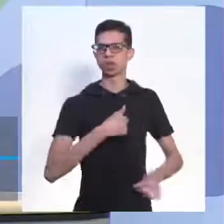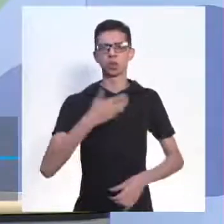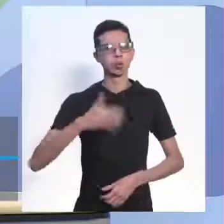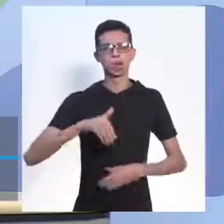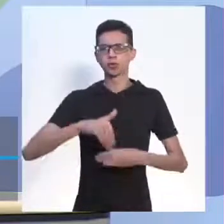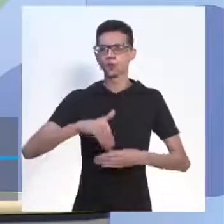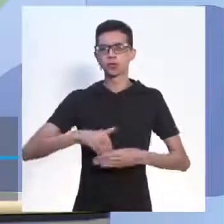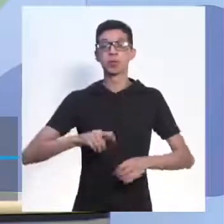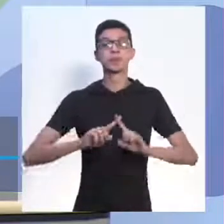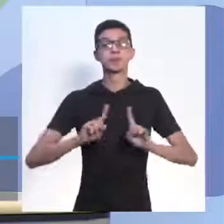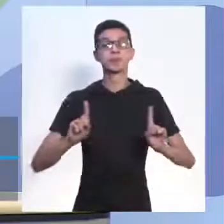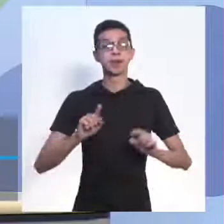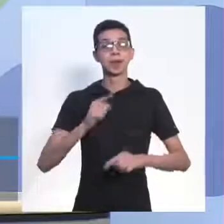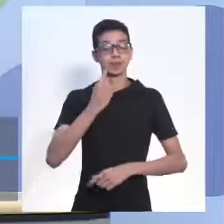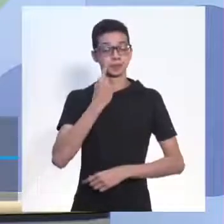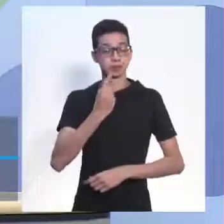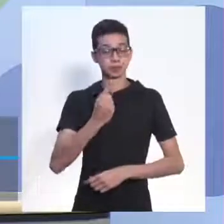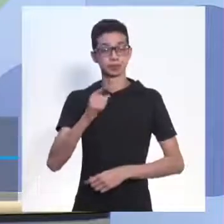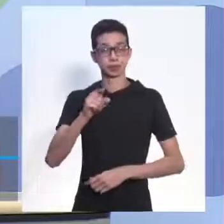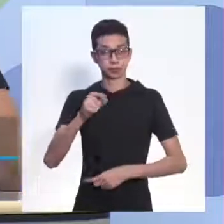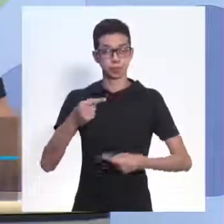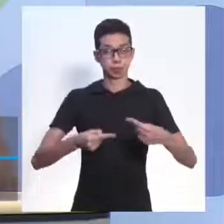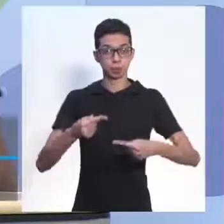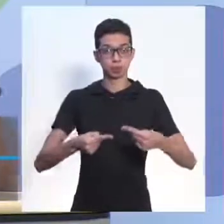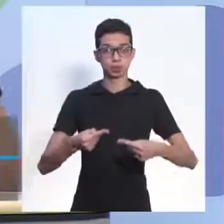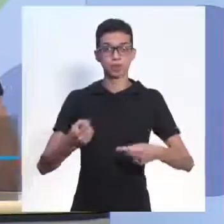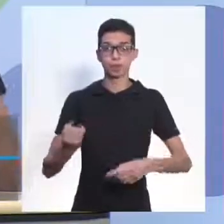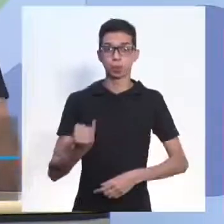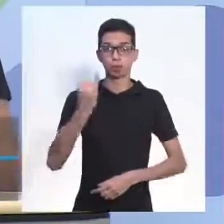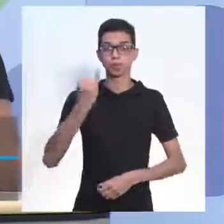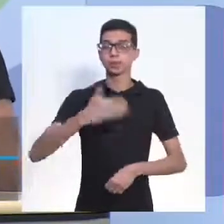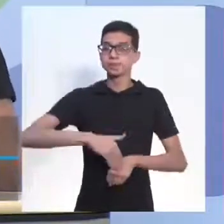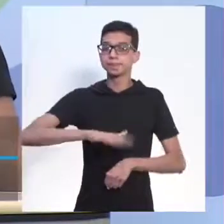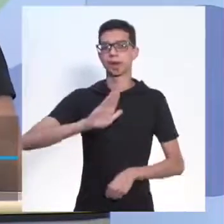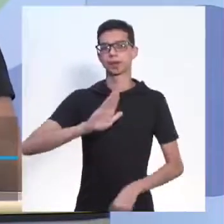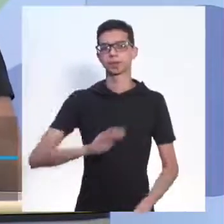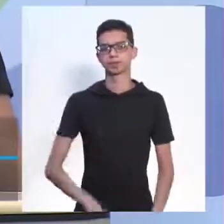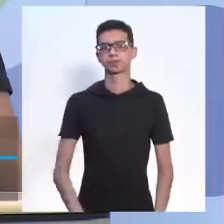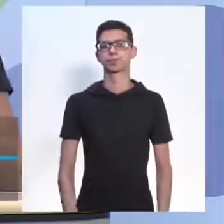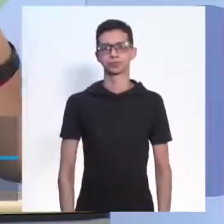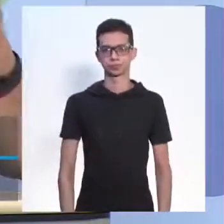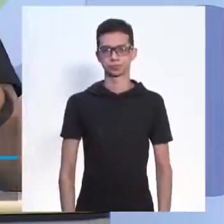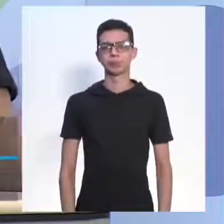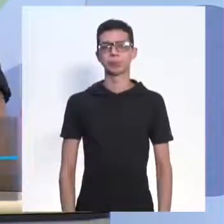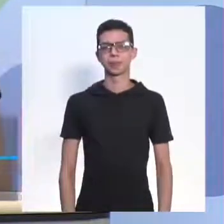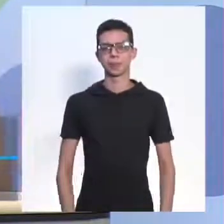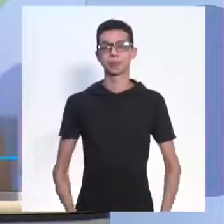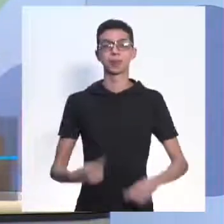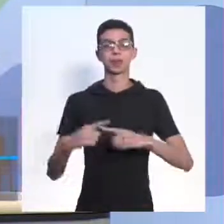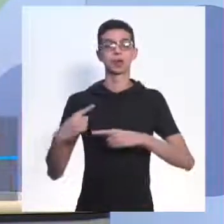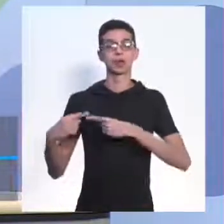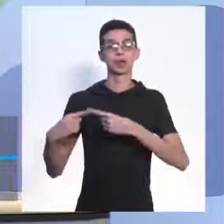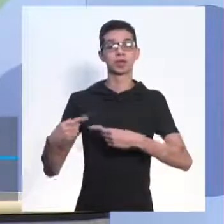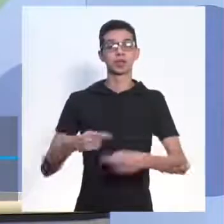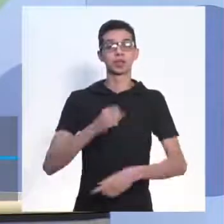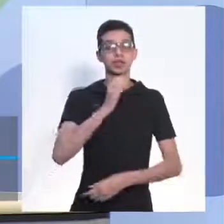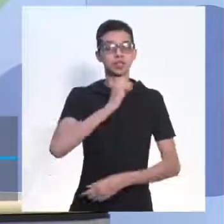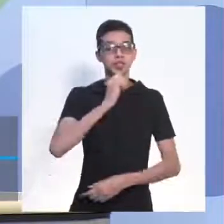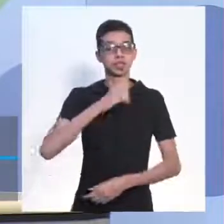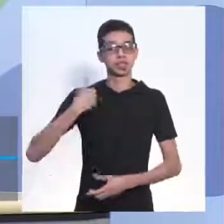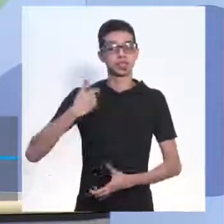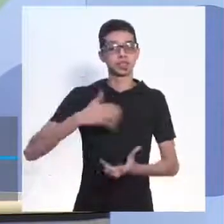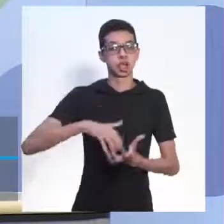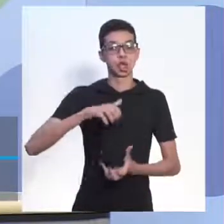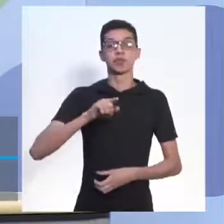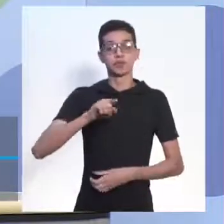esse é o ponto né a política para vocês é muito mais importante do que é para gerações mais antigas são vocês